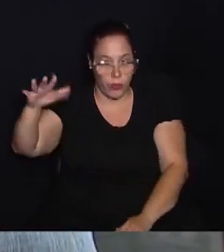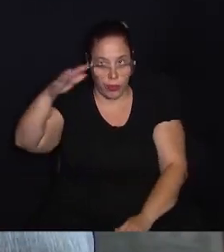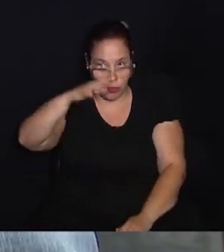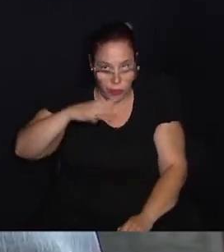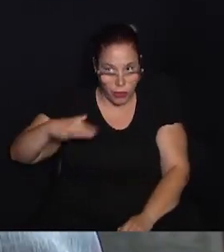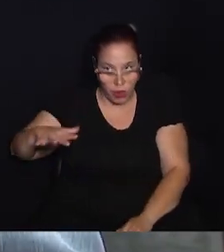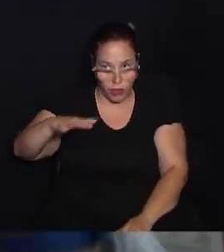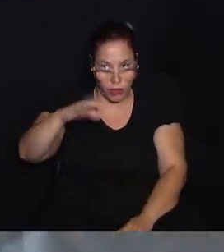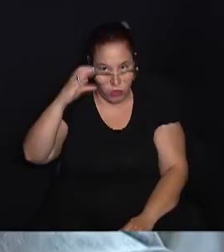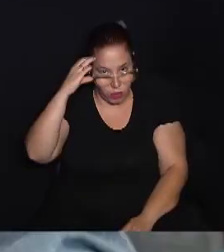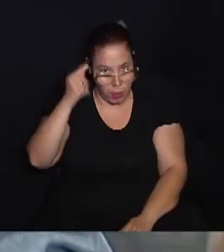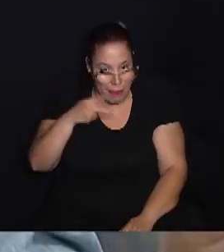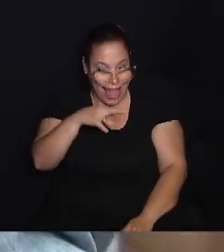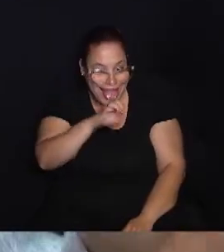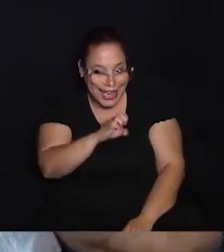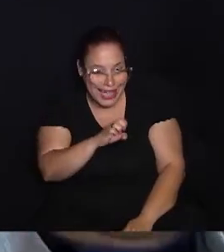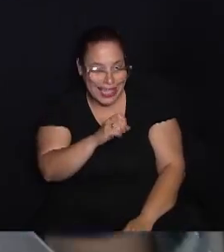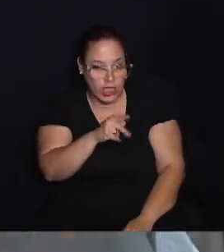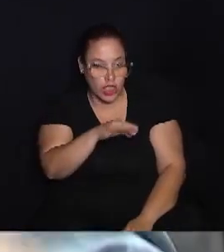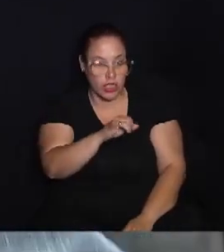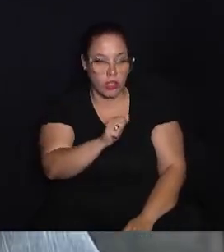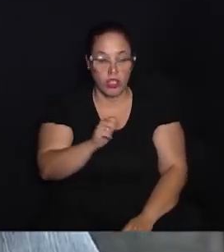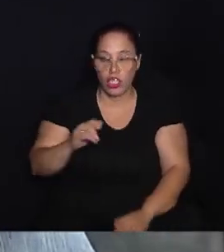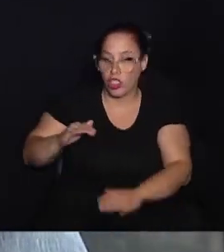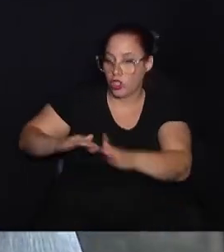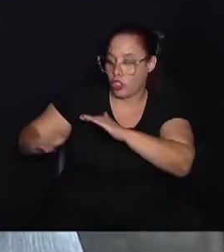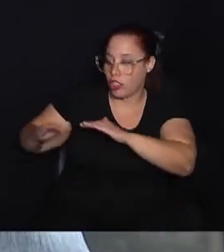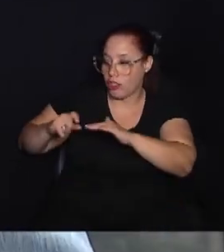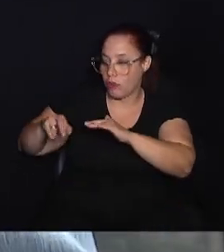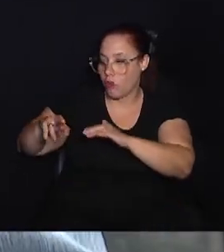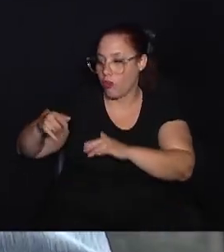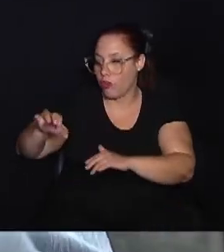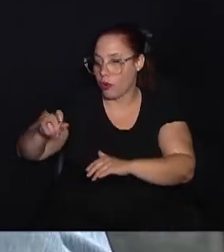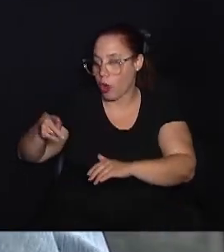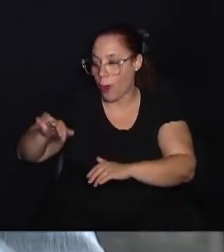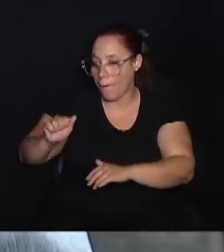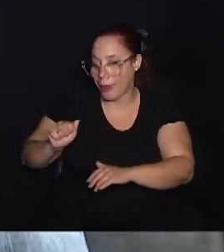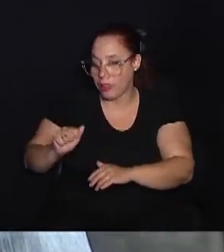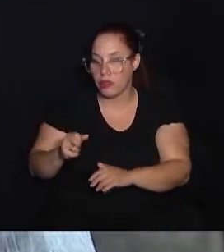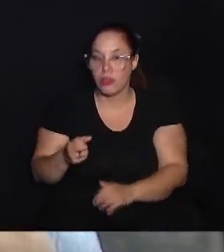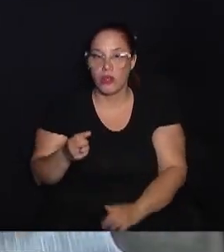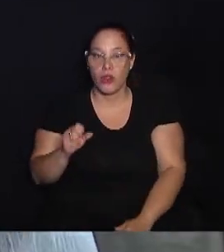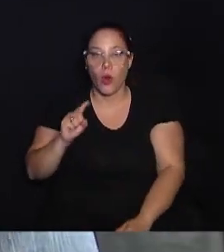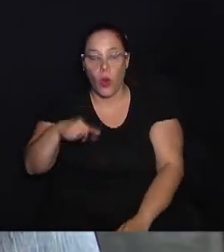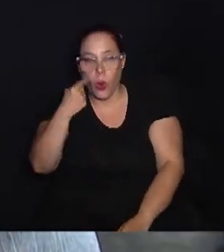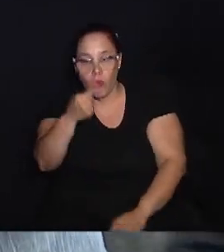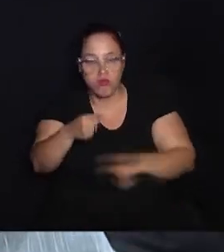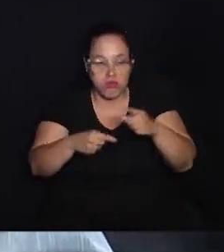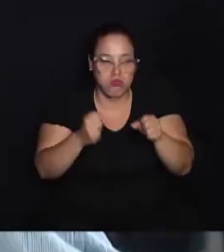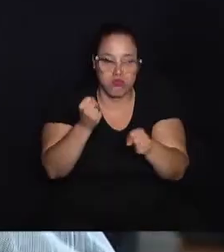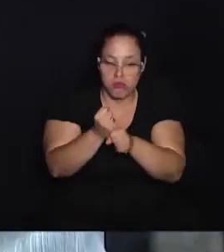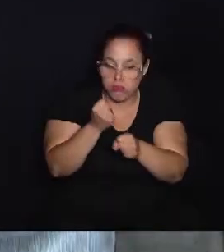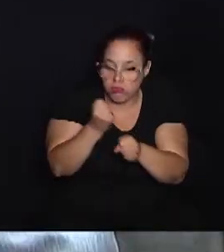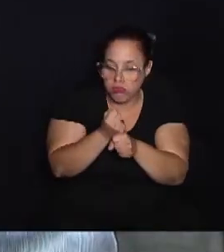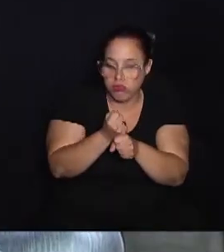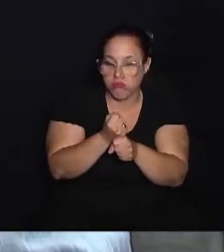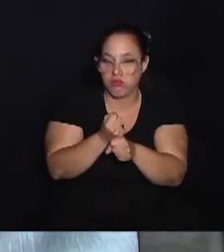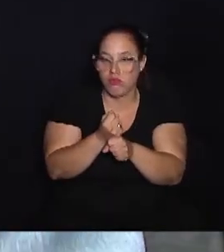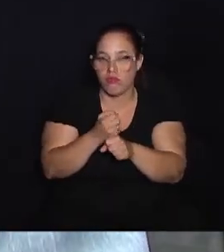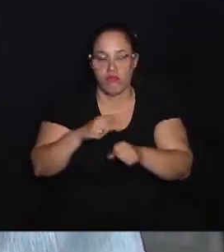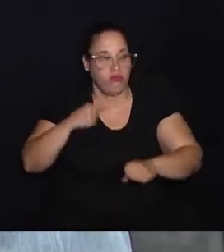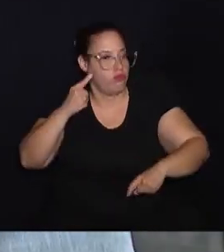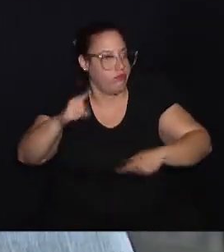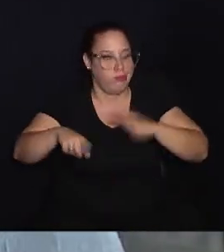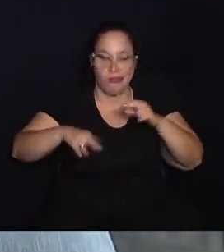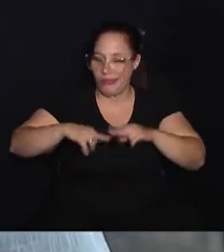população entre eles o do Taquaral três lá na Vila padr Anchieta aqui no Parque Jambeiro no Nova Europa e nós teremos outros